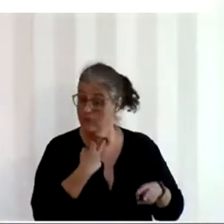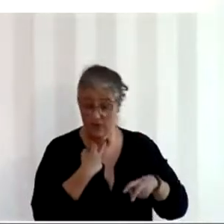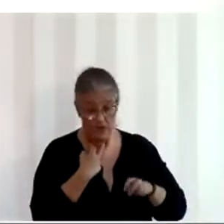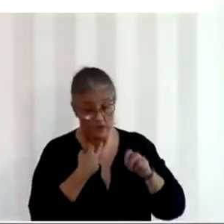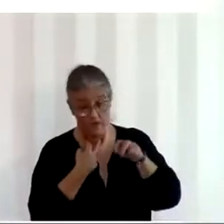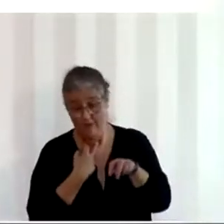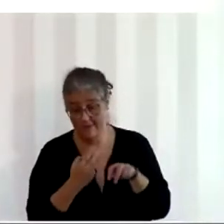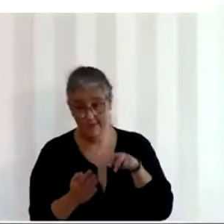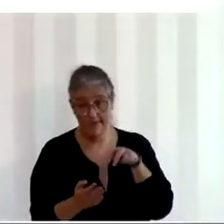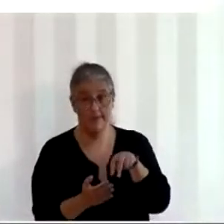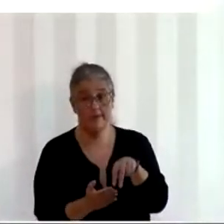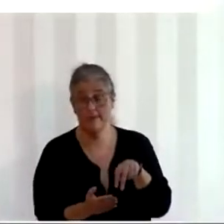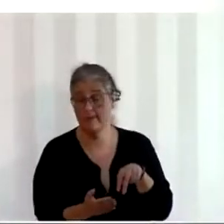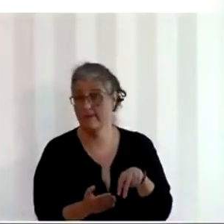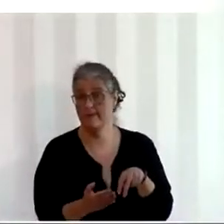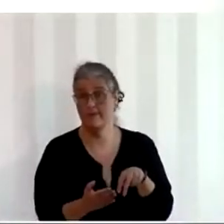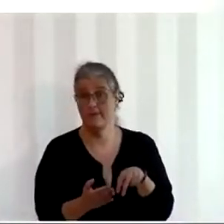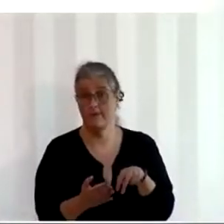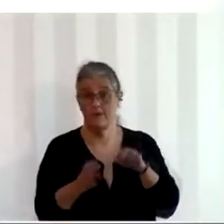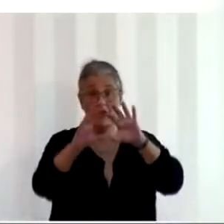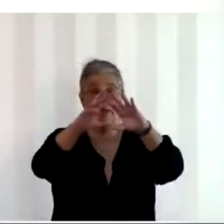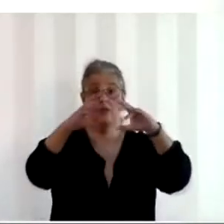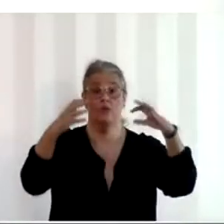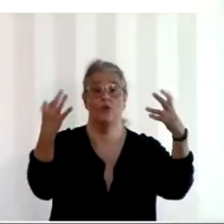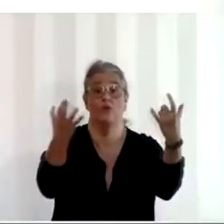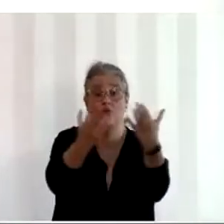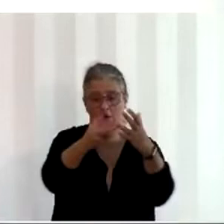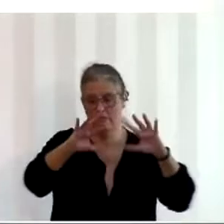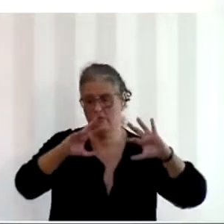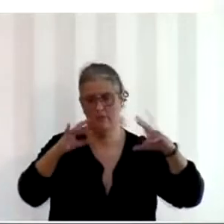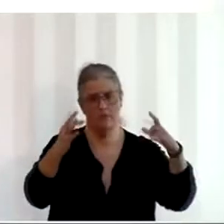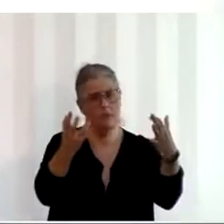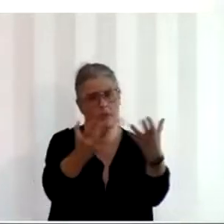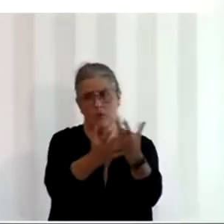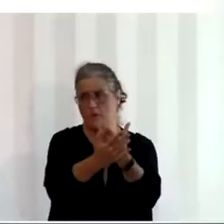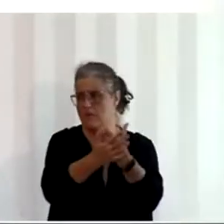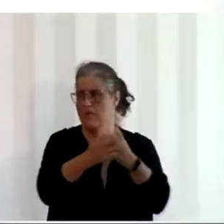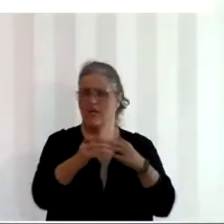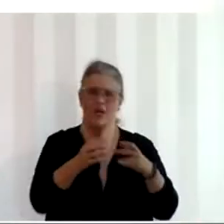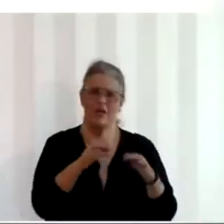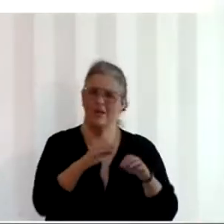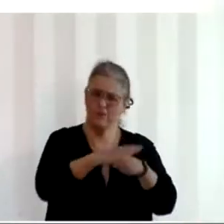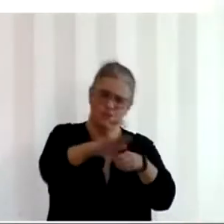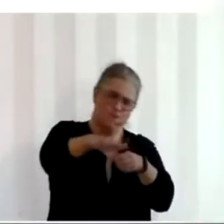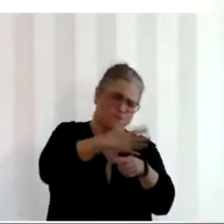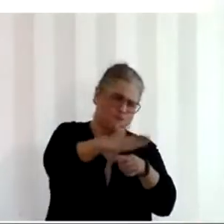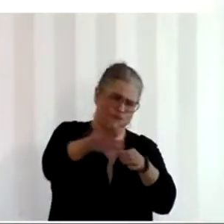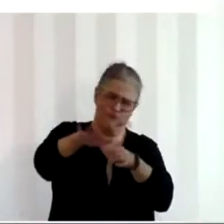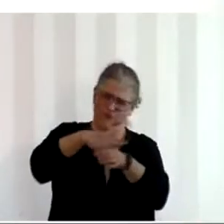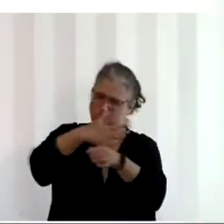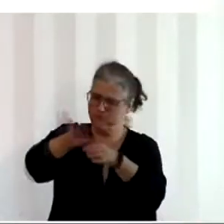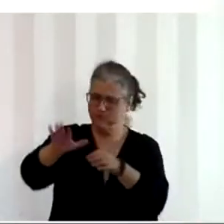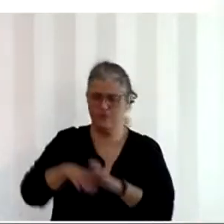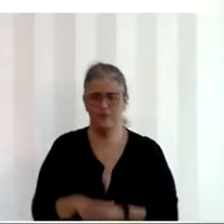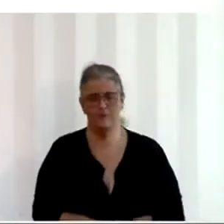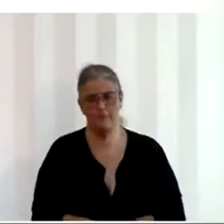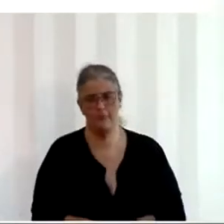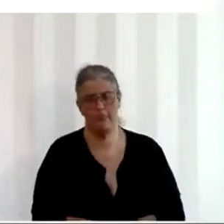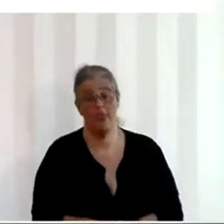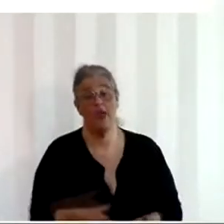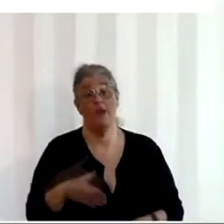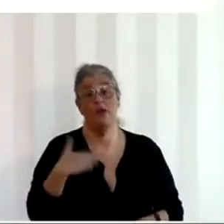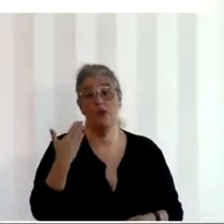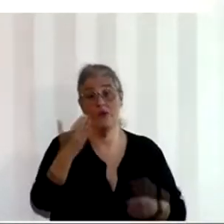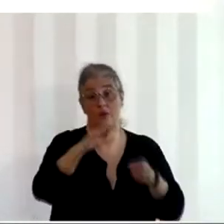permanecia sobre ela, e a glória do Senhor enchia o tabernáculo. Quando a nuvem se levantava de sobre